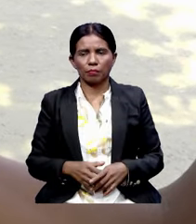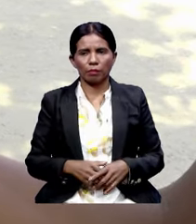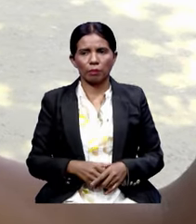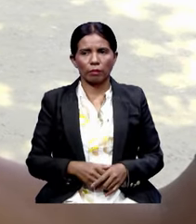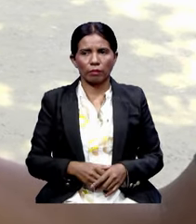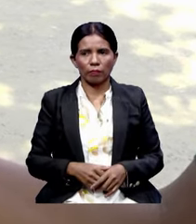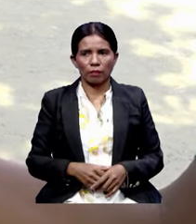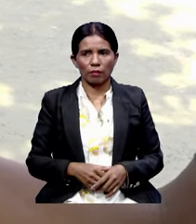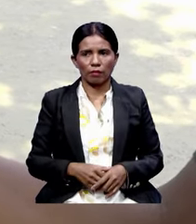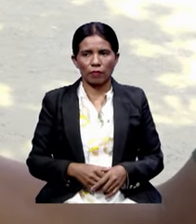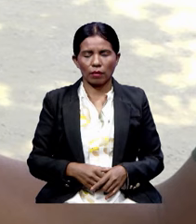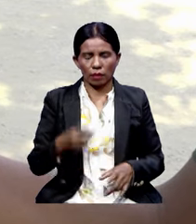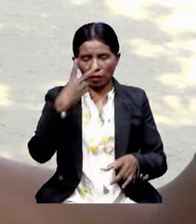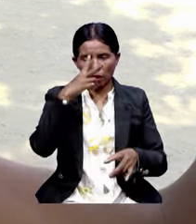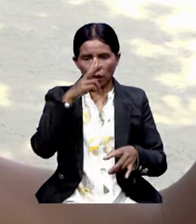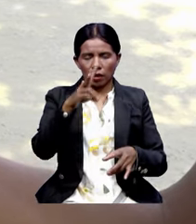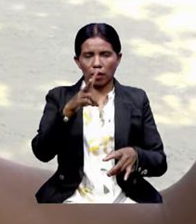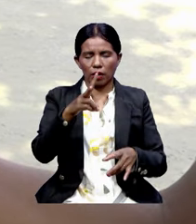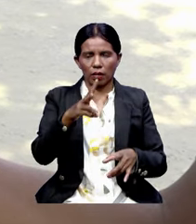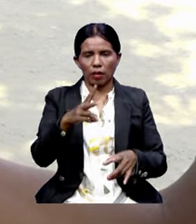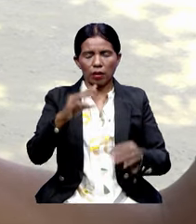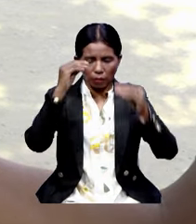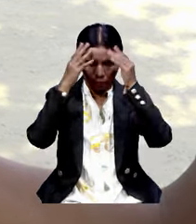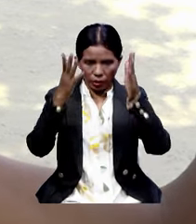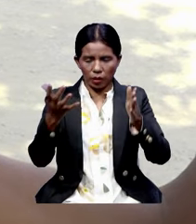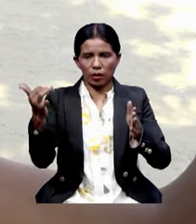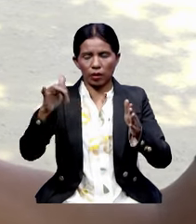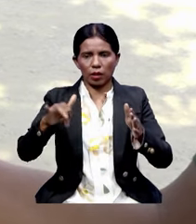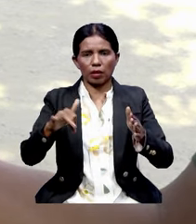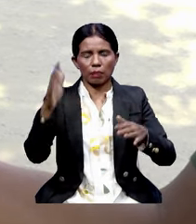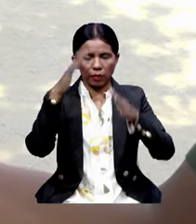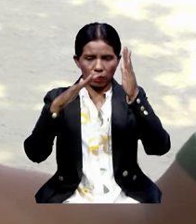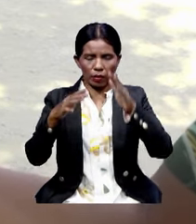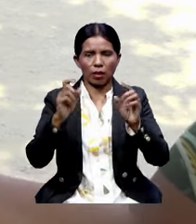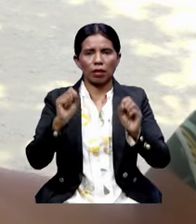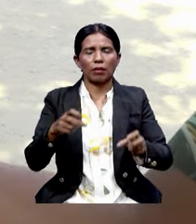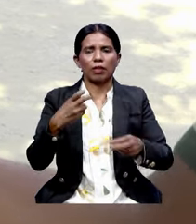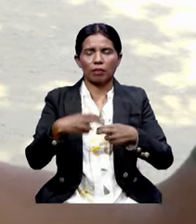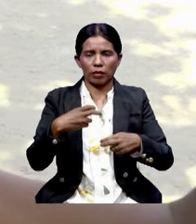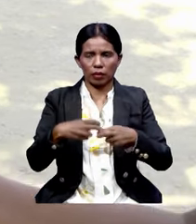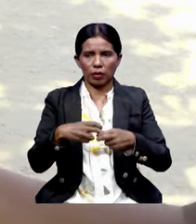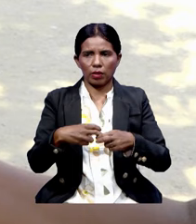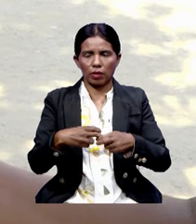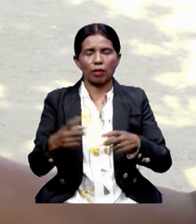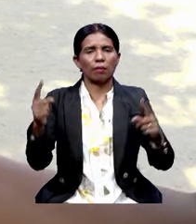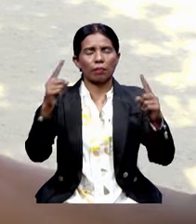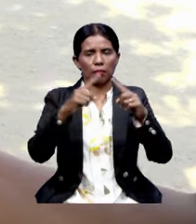resolve la lais profesores contratado ser ne problema atununela la bele dificulta filafali ba ia